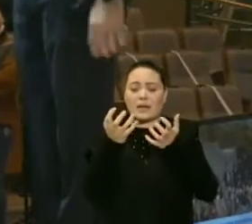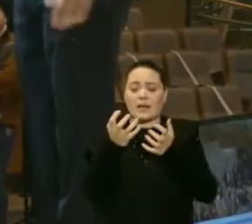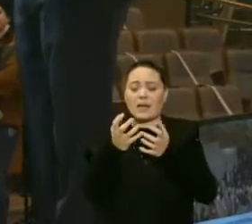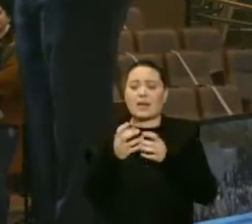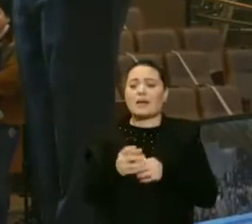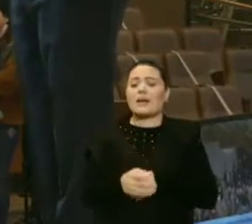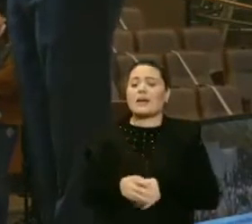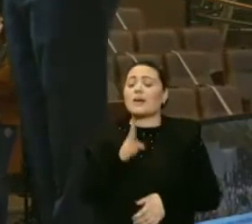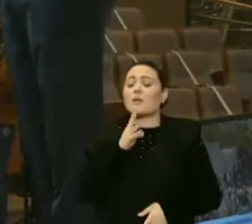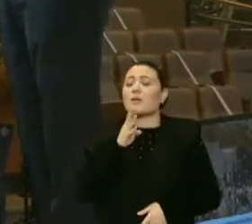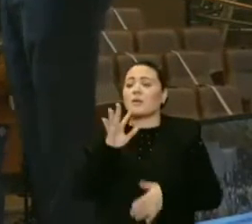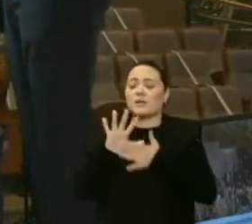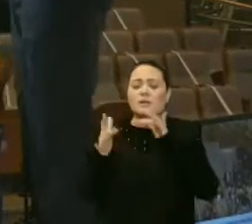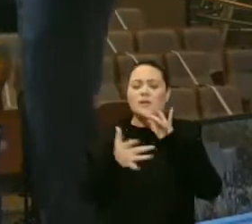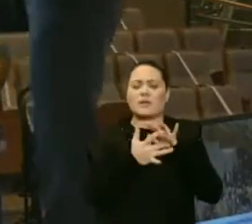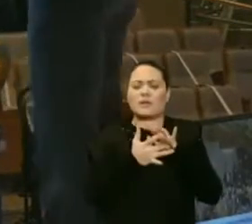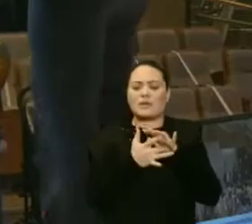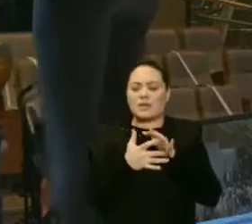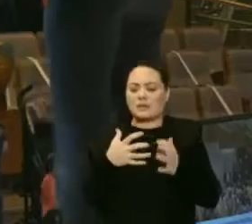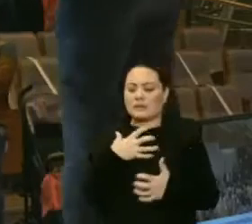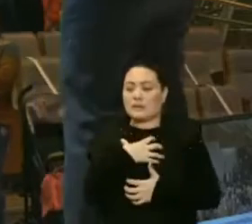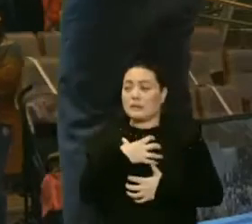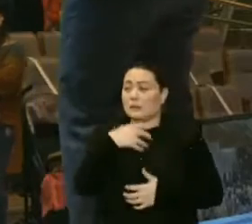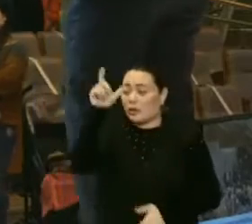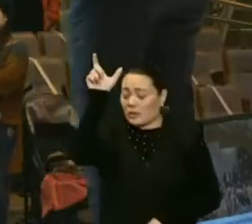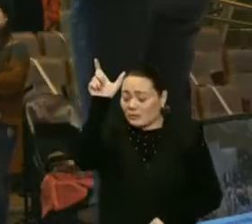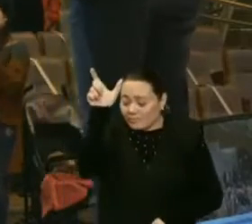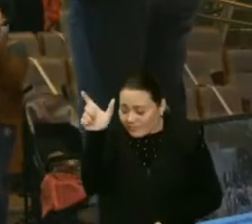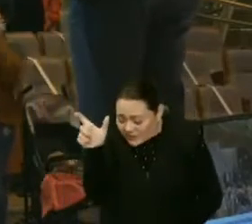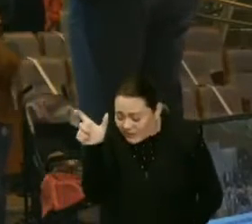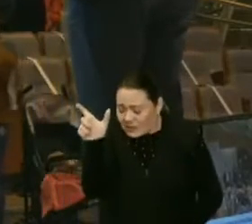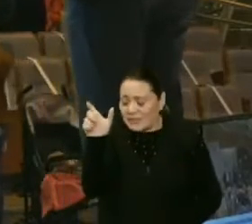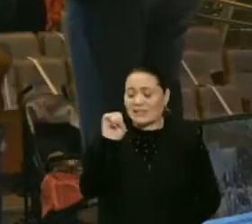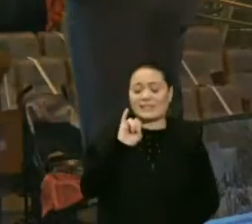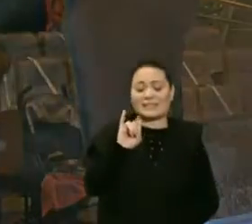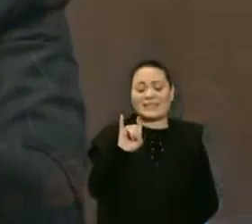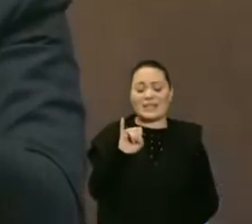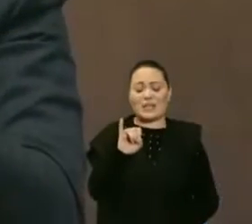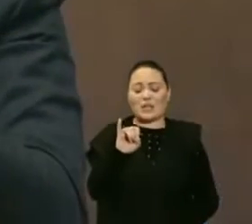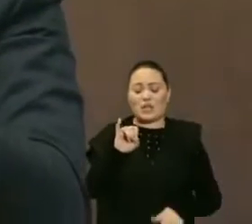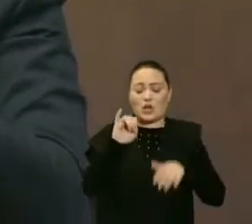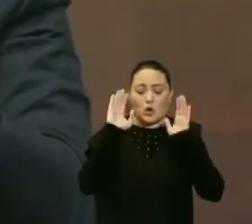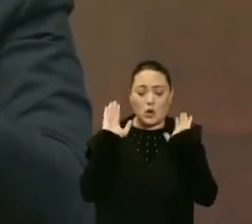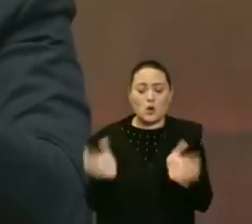maneira, quer ouvir a voz dele, quer ter um encontro com ele, se hoje